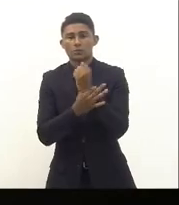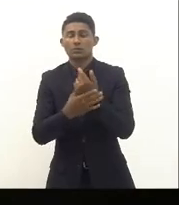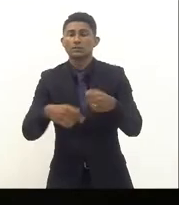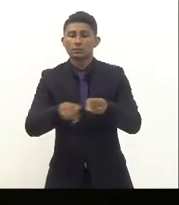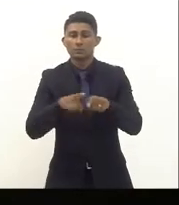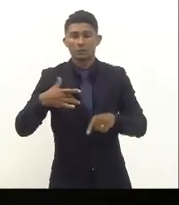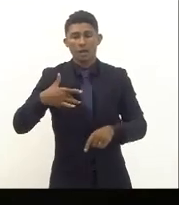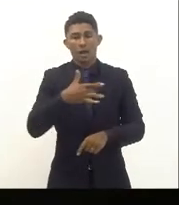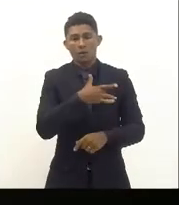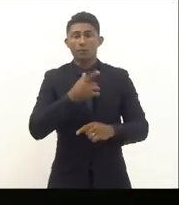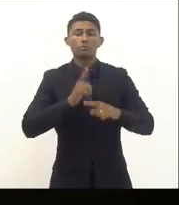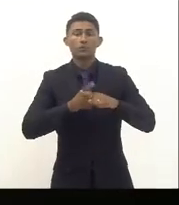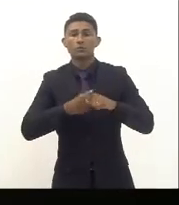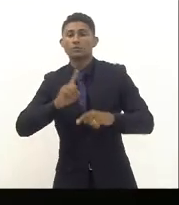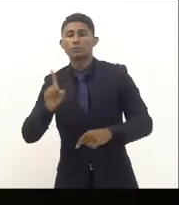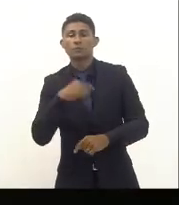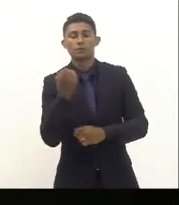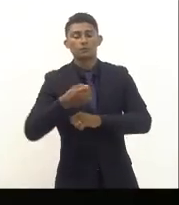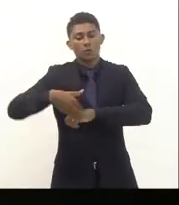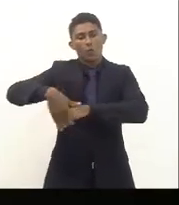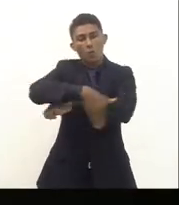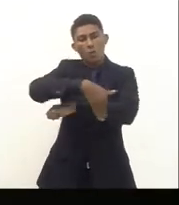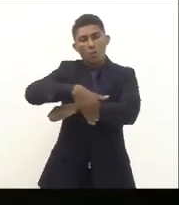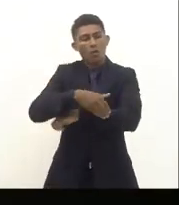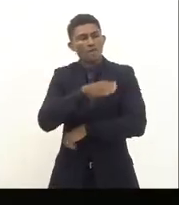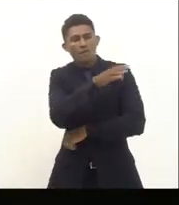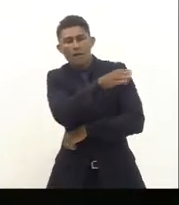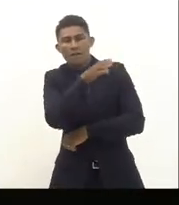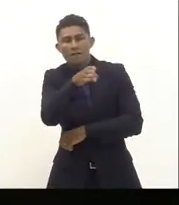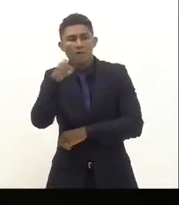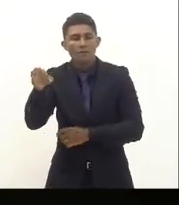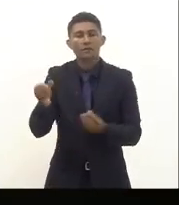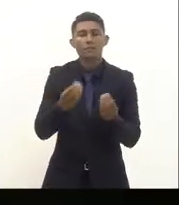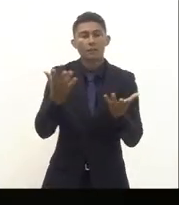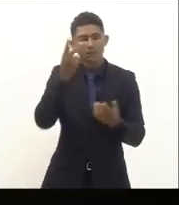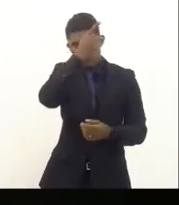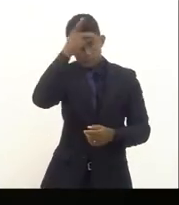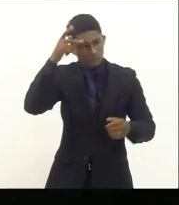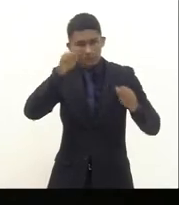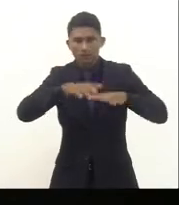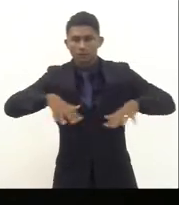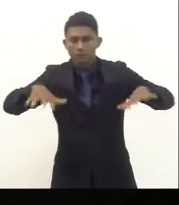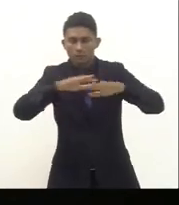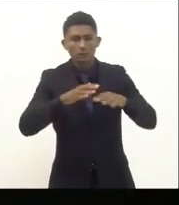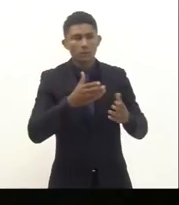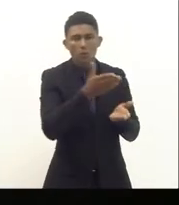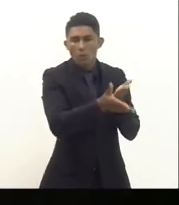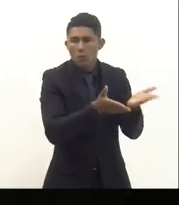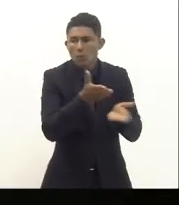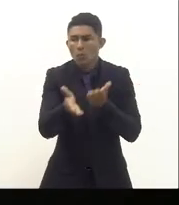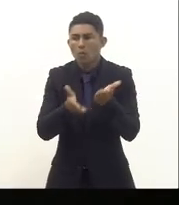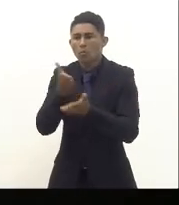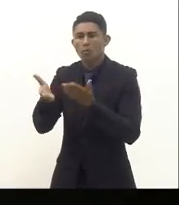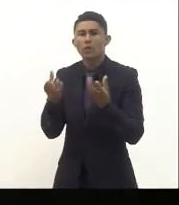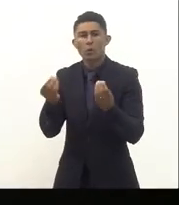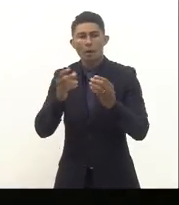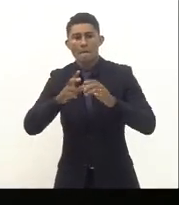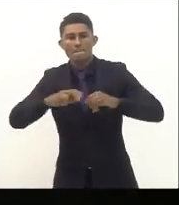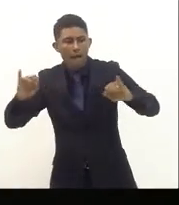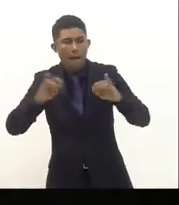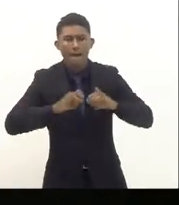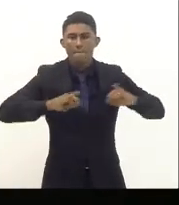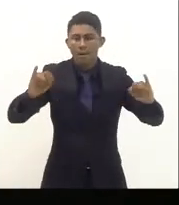porque a gente vai para as ruas para cuidar dessas pessoas através do apelo através da pregação